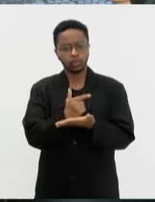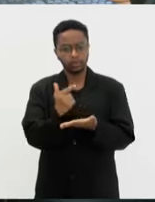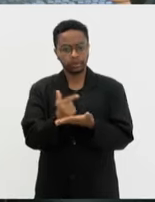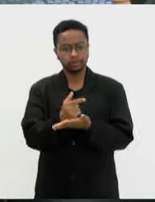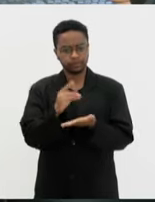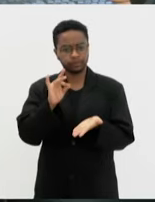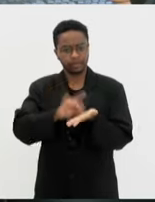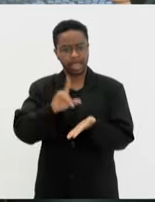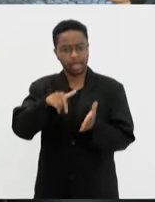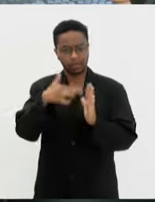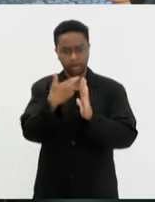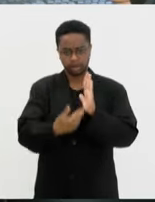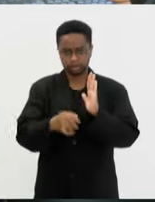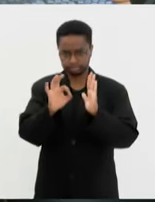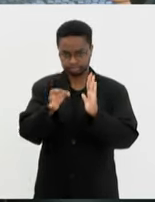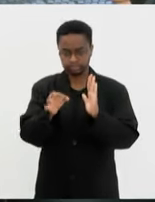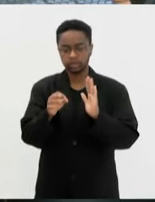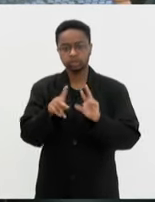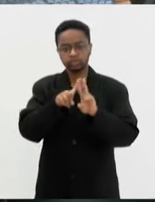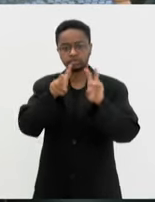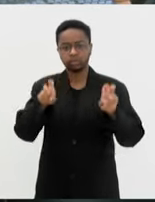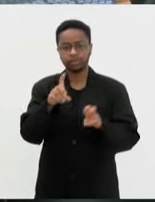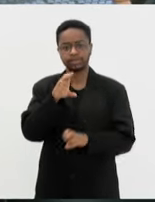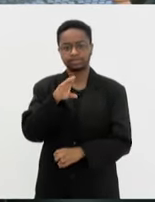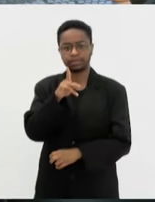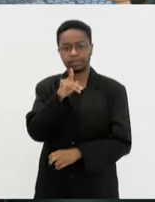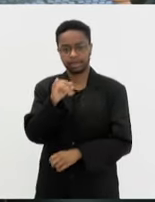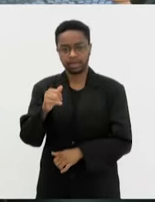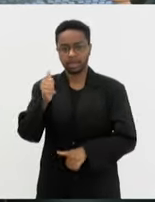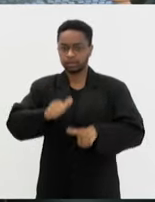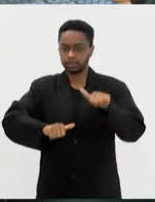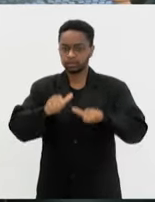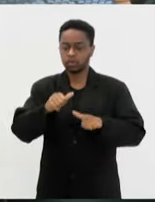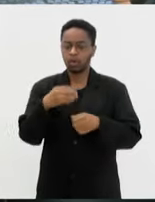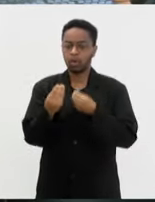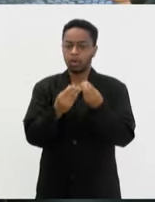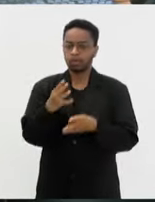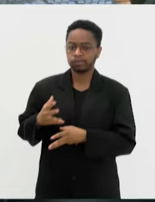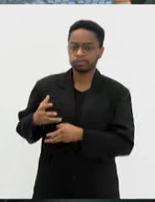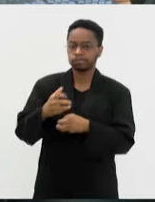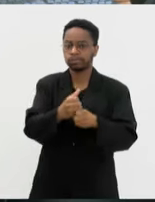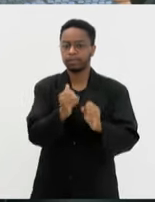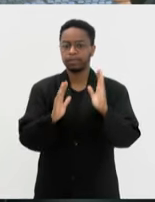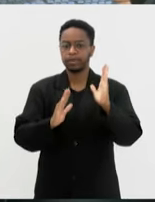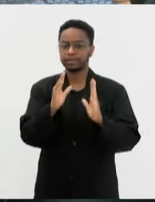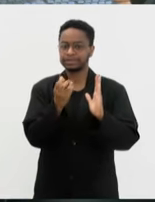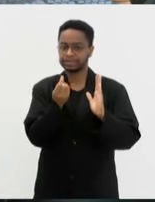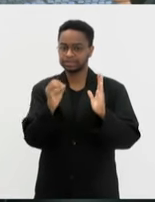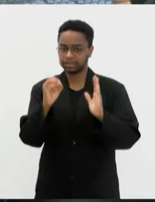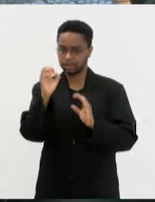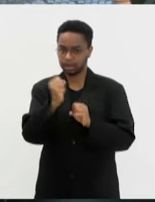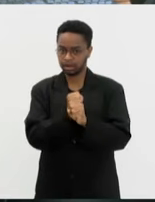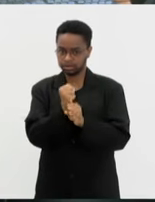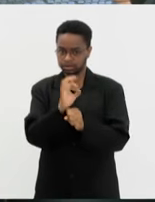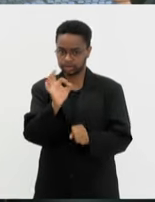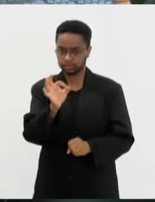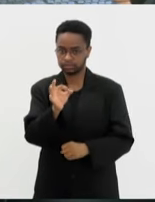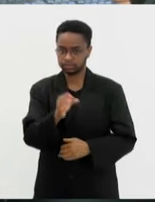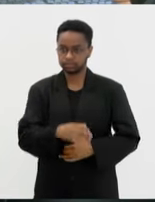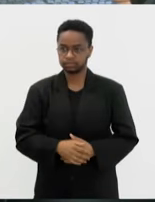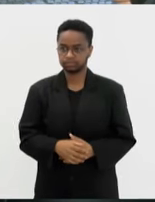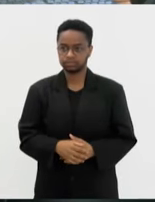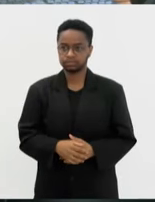um relatório, né, da CPI, que analisou as contas públicas do Estado nos últimos 60 anos, é isso?